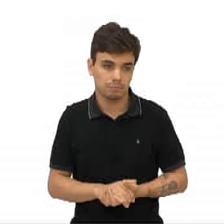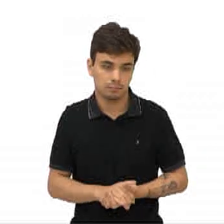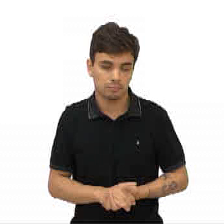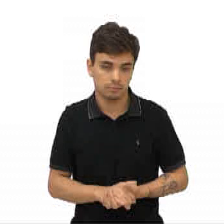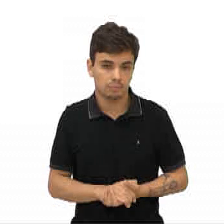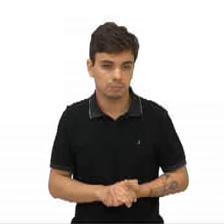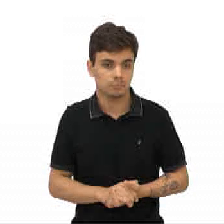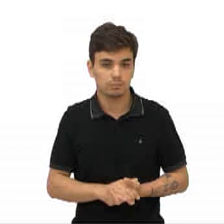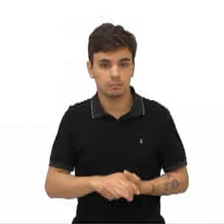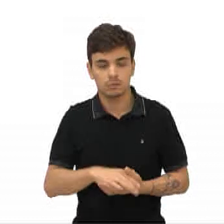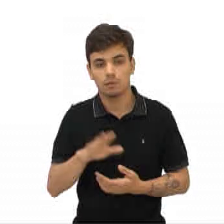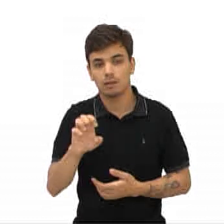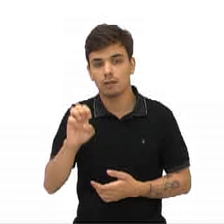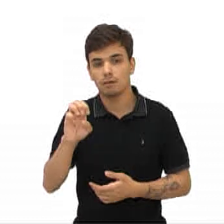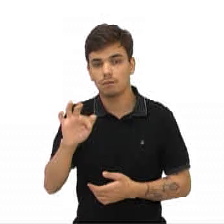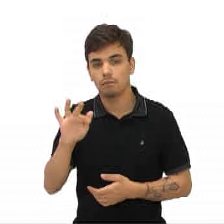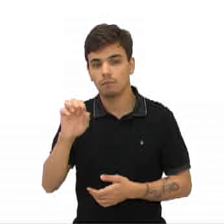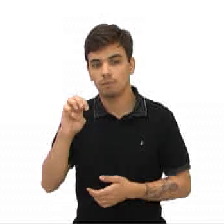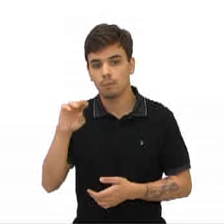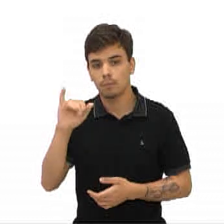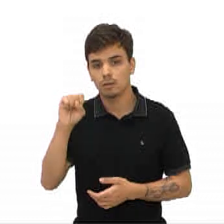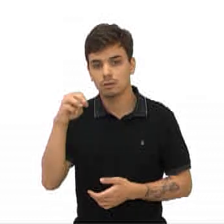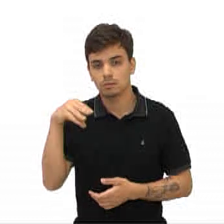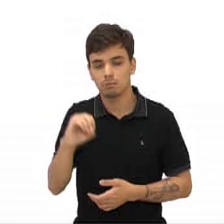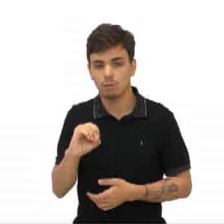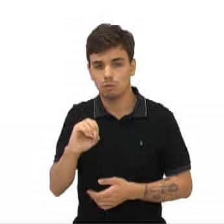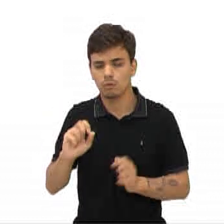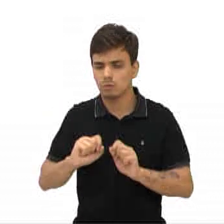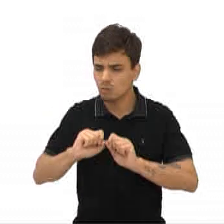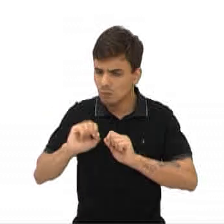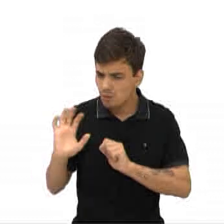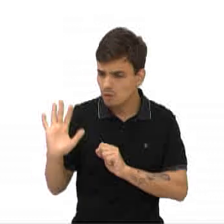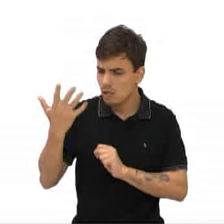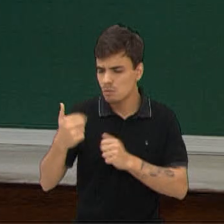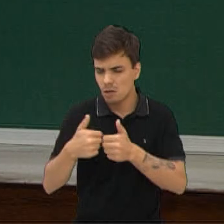alguma coisa muito desagradável que a gente não gosta de dizer. Então,